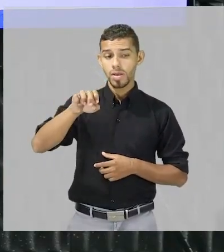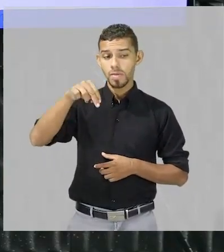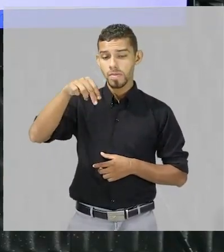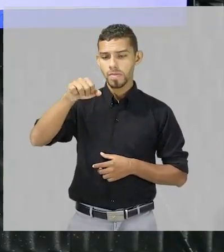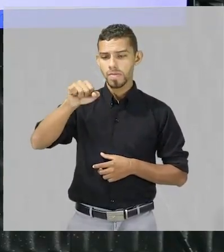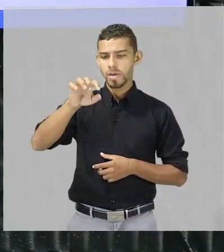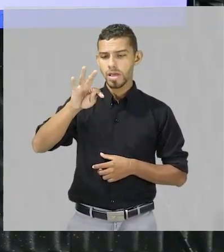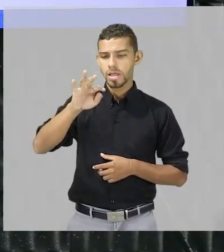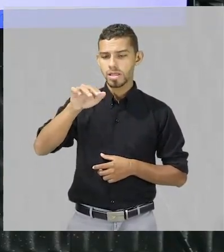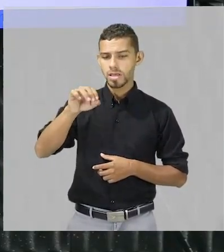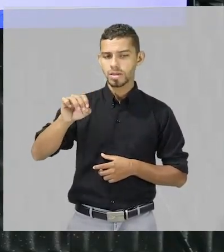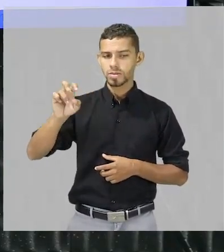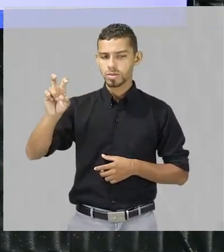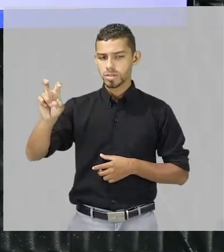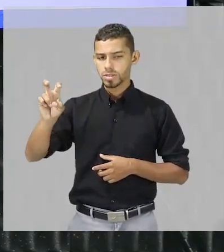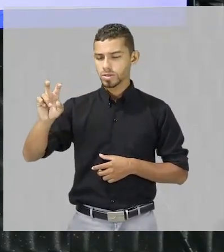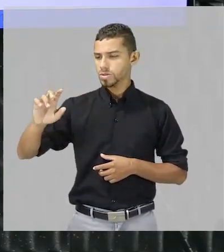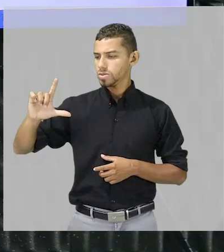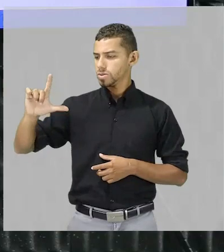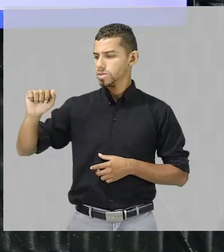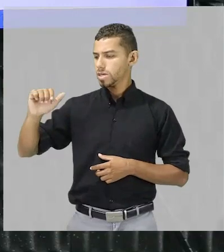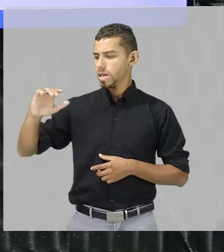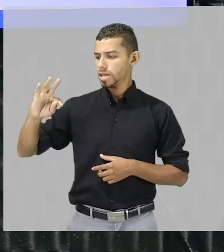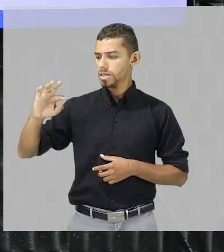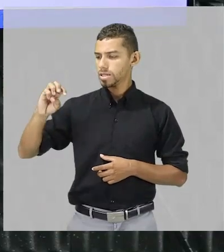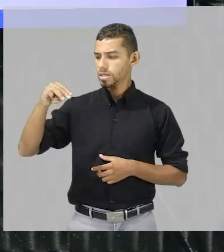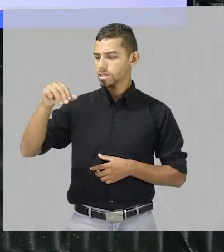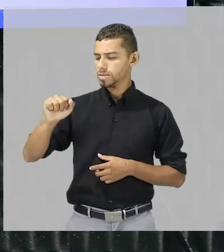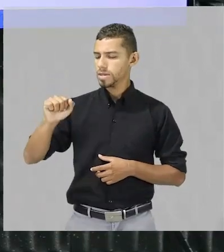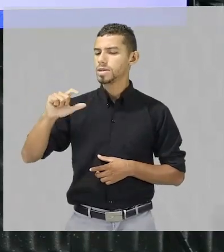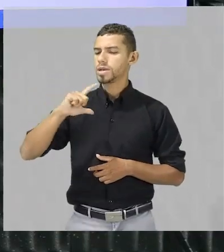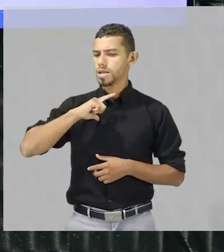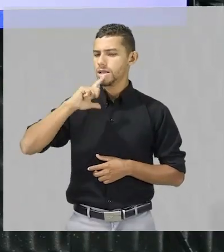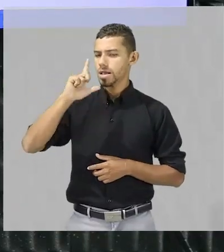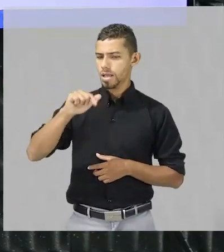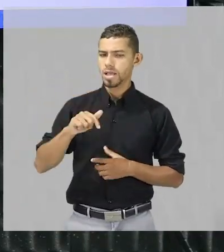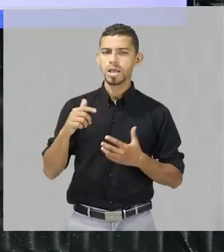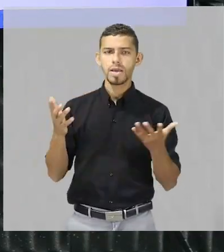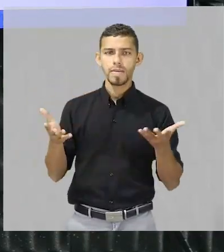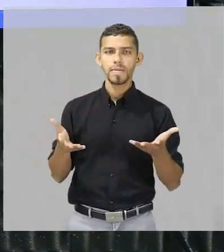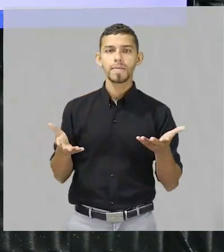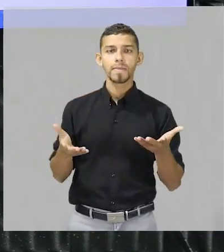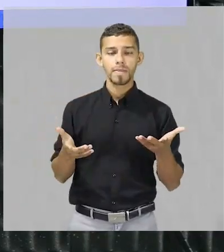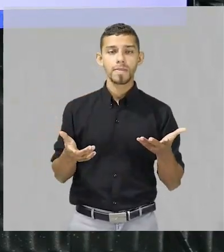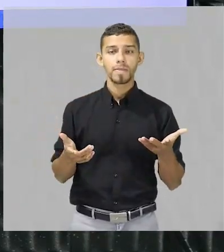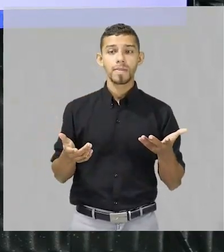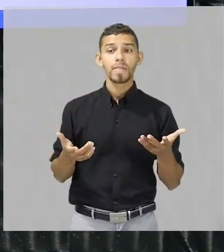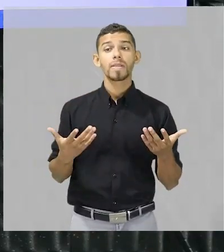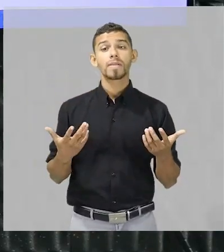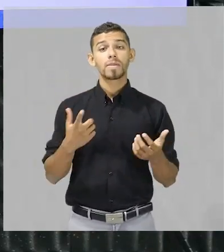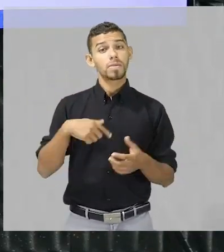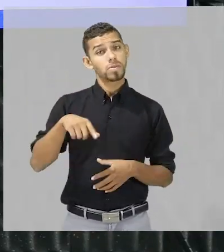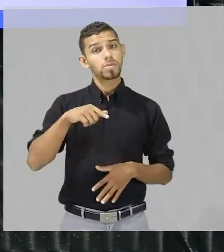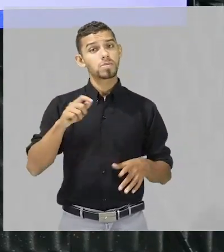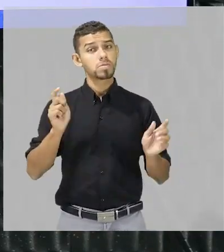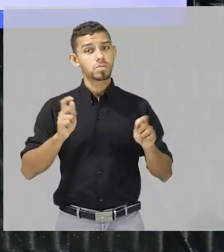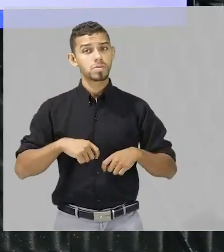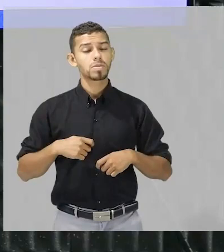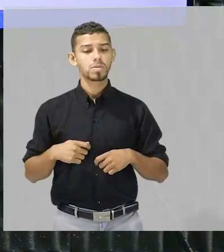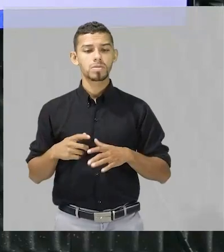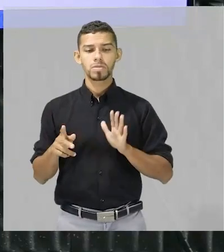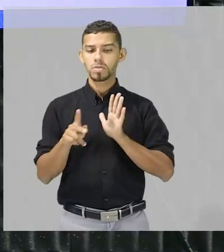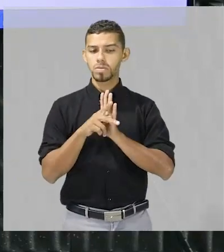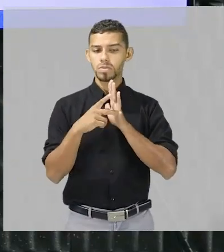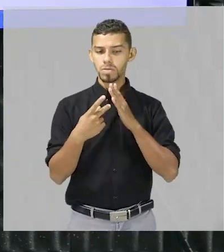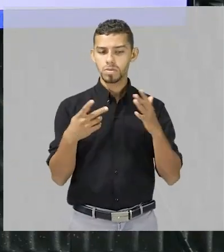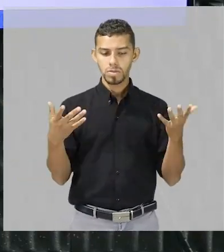5-lactama, ok? Então, essa estrutura é uma amida cíclica. Então, em condições